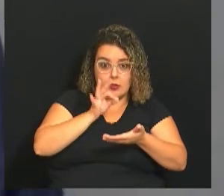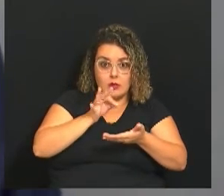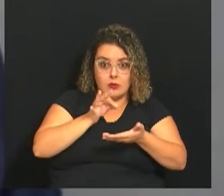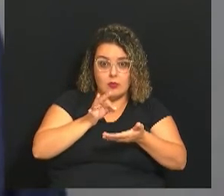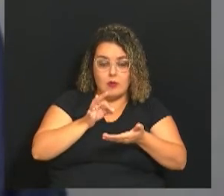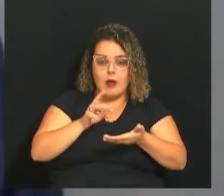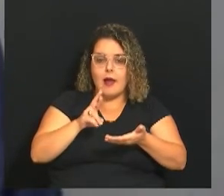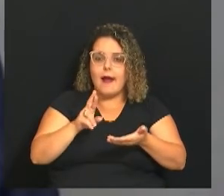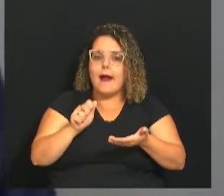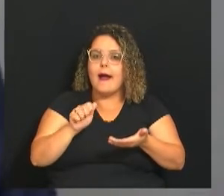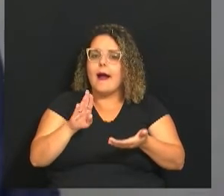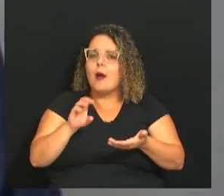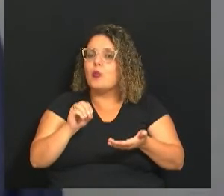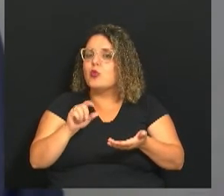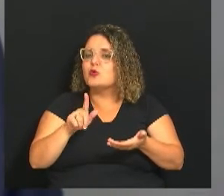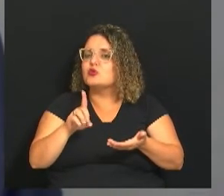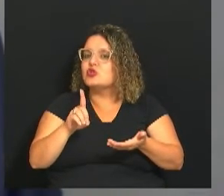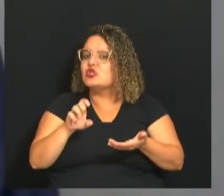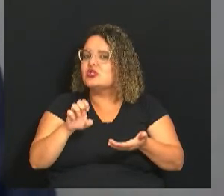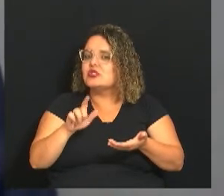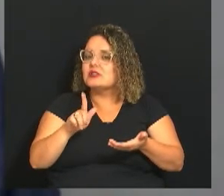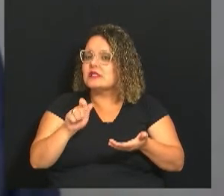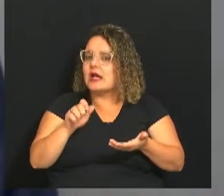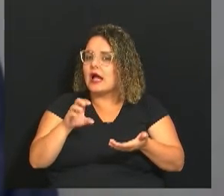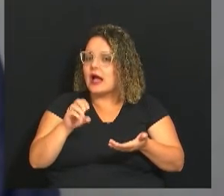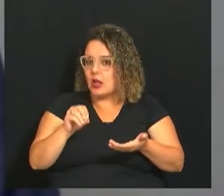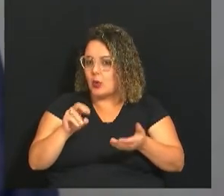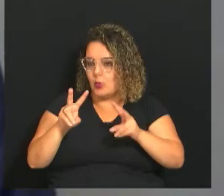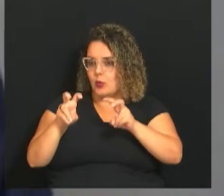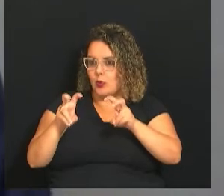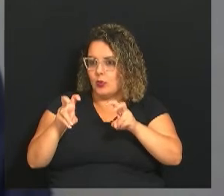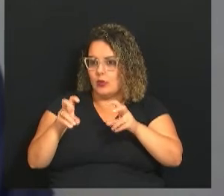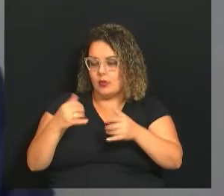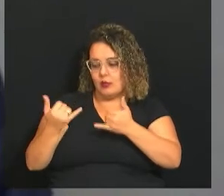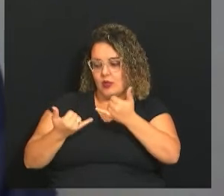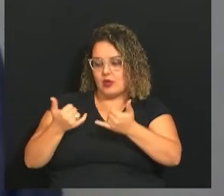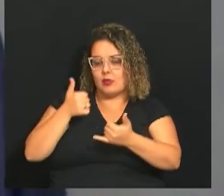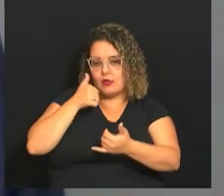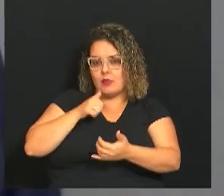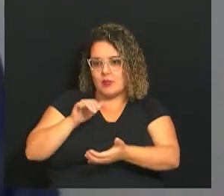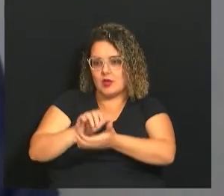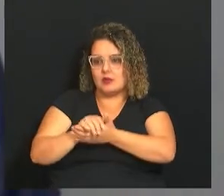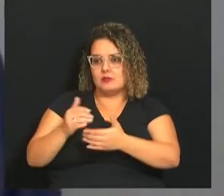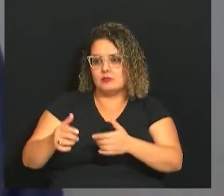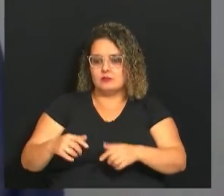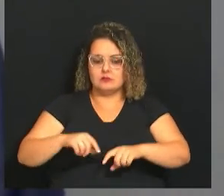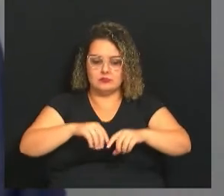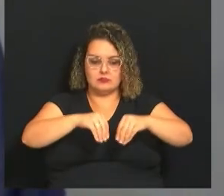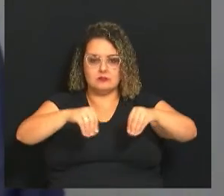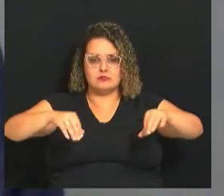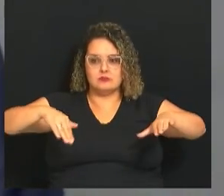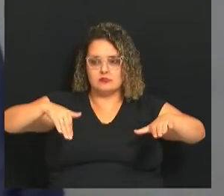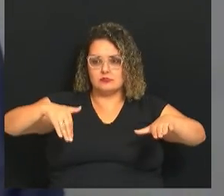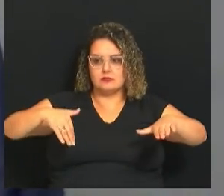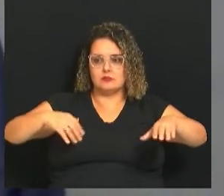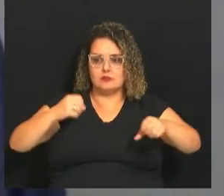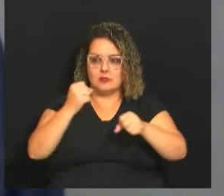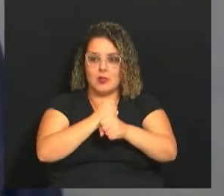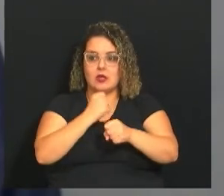uma pinga. Diversas vezes eu brinquei com a minha esposa uma vez, a gente estava indo para a praia, paramos no posto de gasolina, estava tendo uma obra na